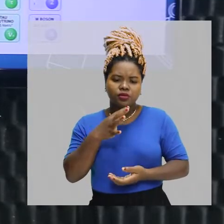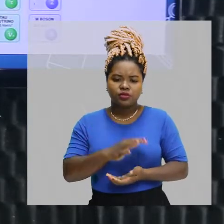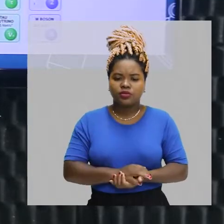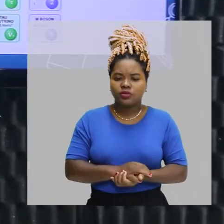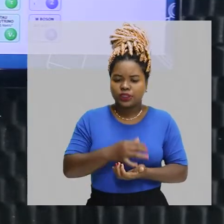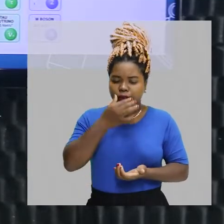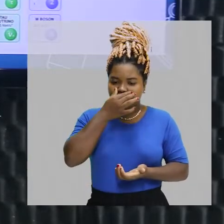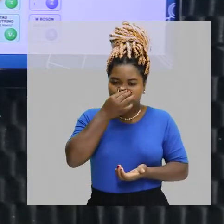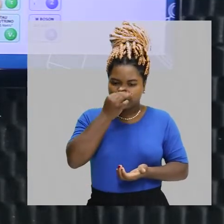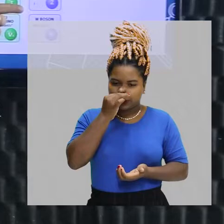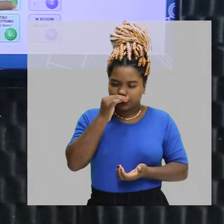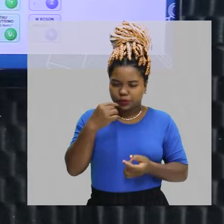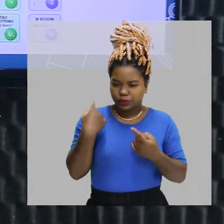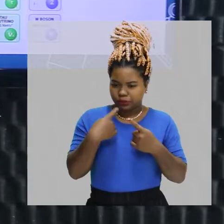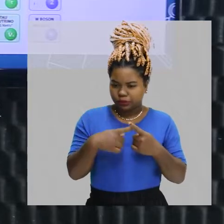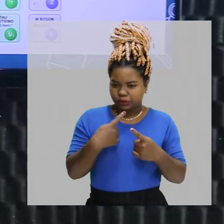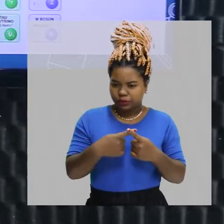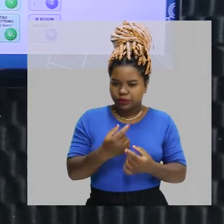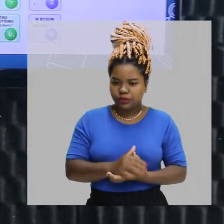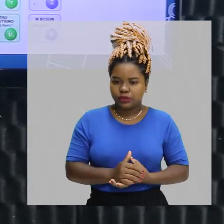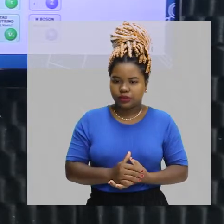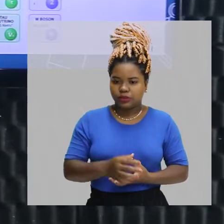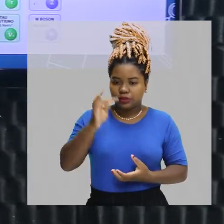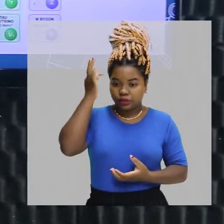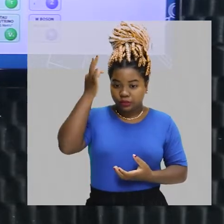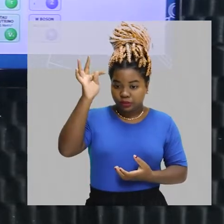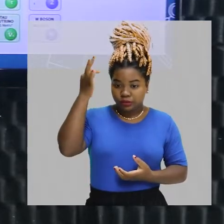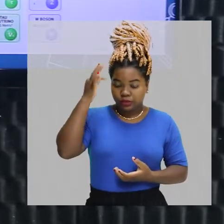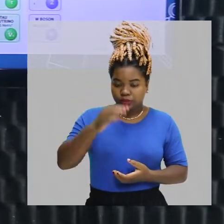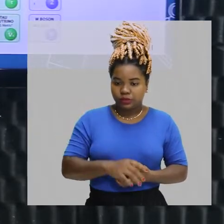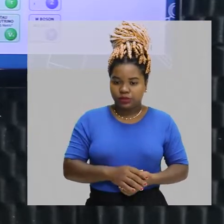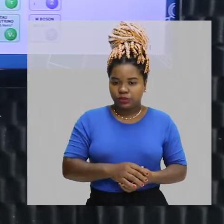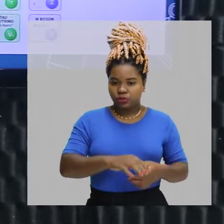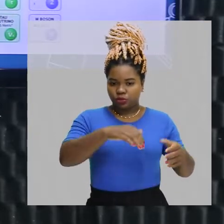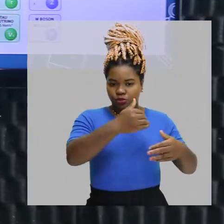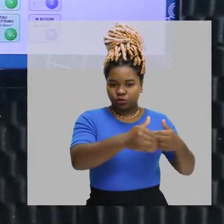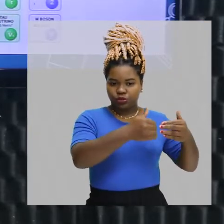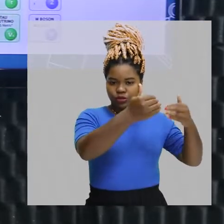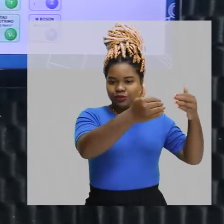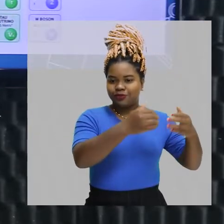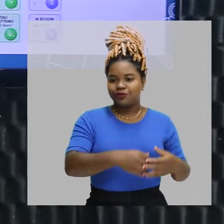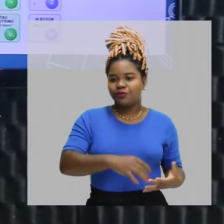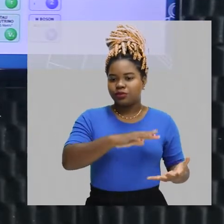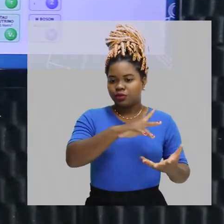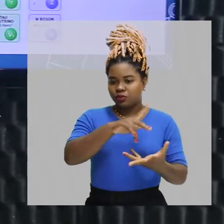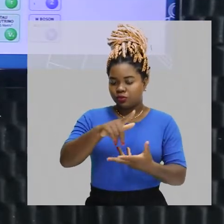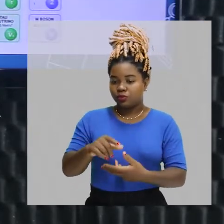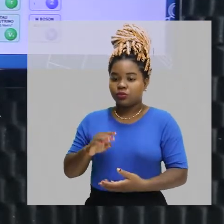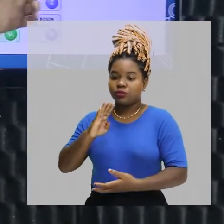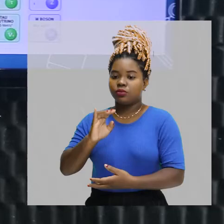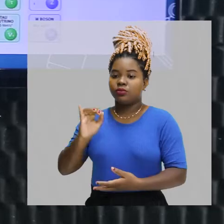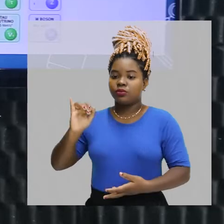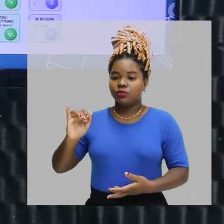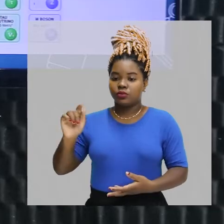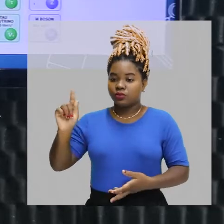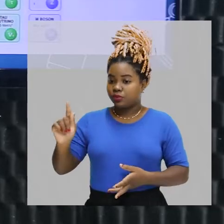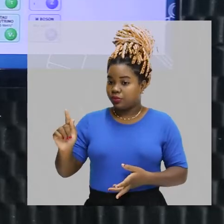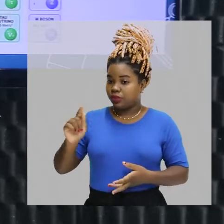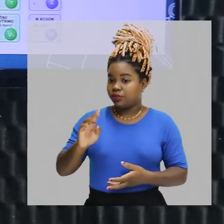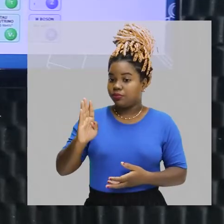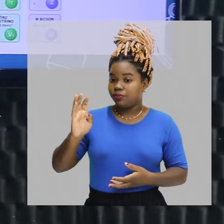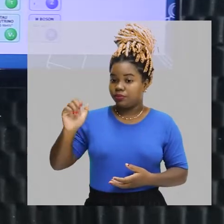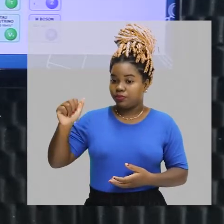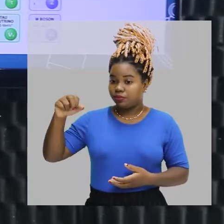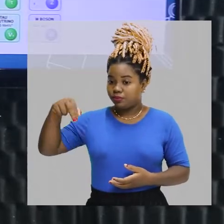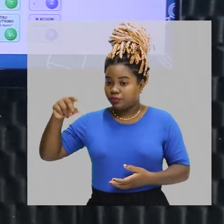certo? Justamente por causa da teoria de evolução do universo, do Big Bang, né? Então, o bóson de Higgs, nós vamos